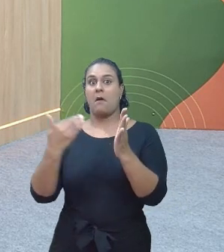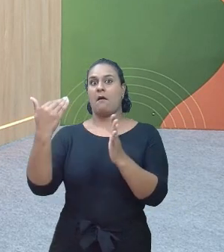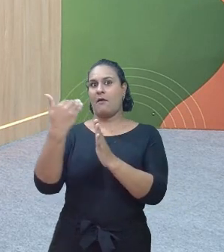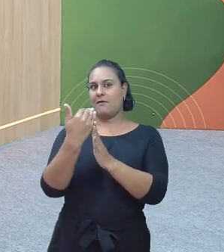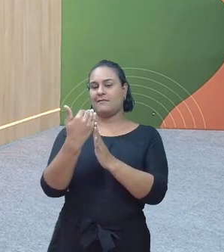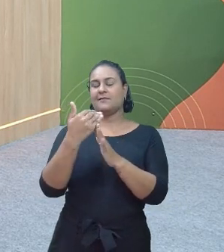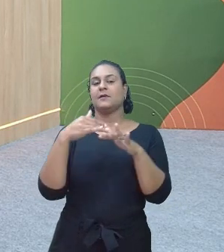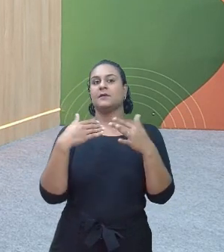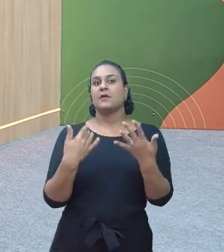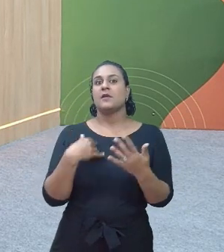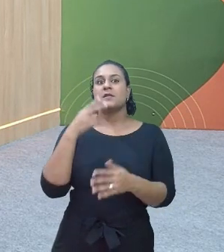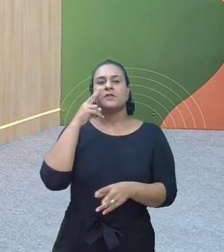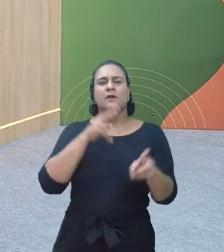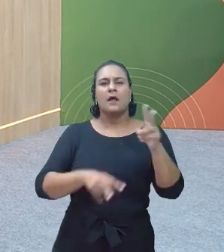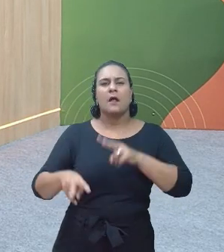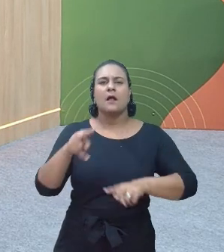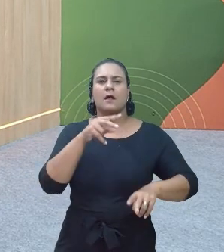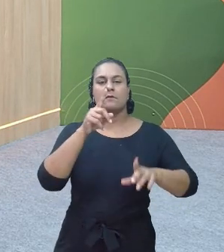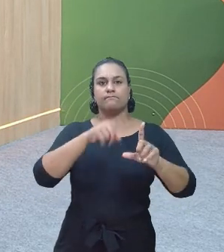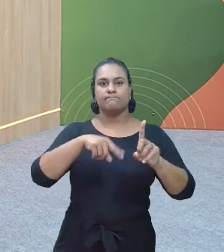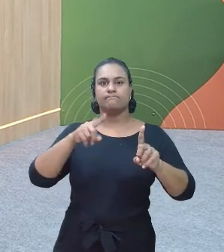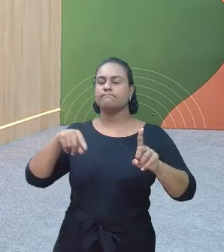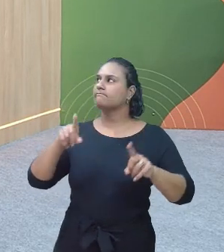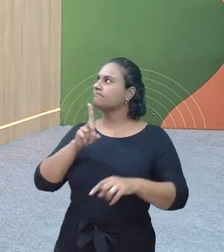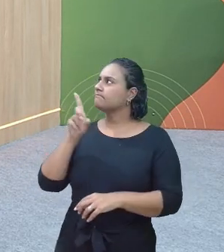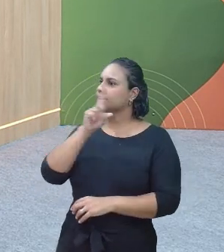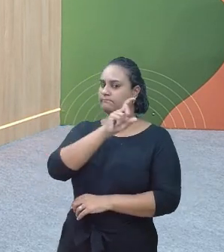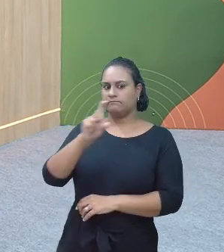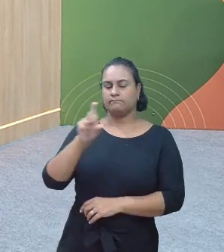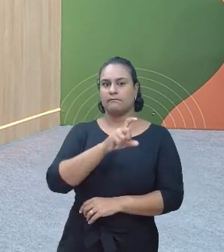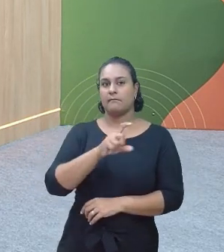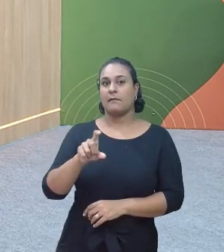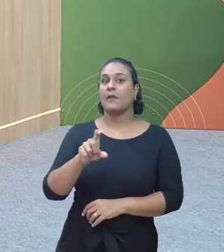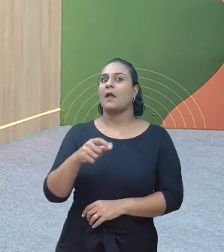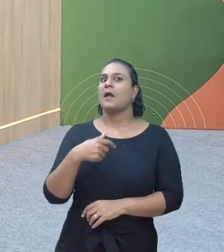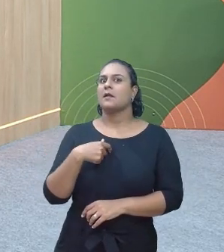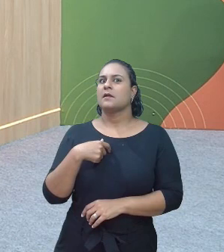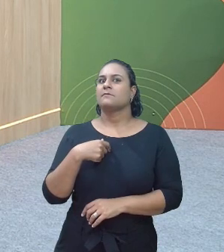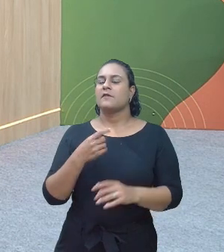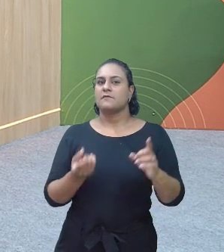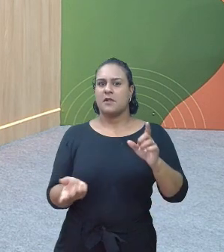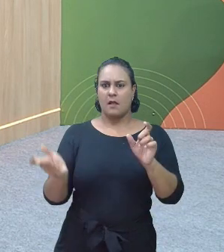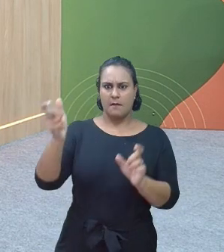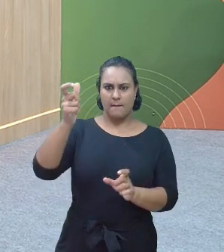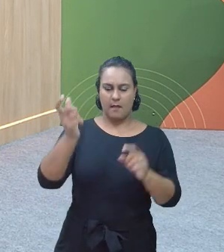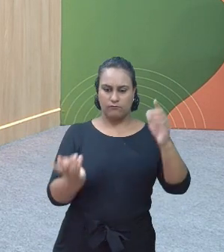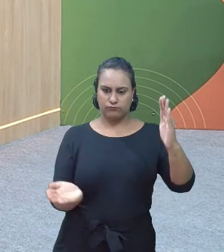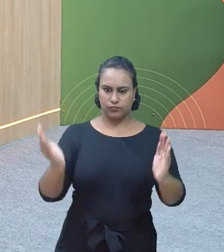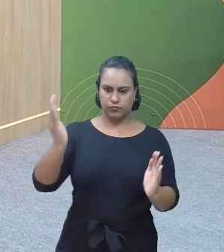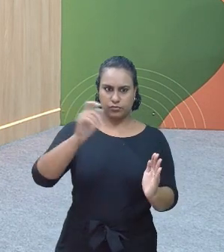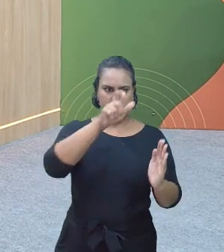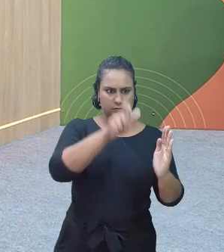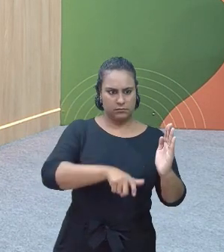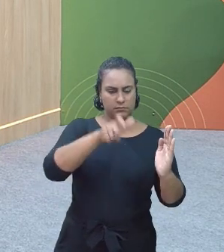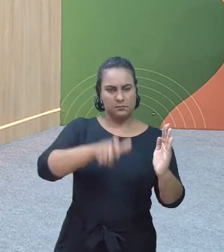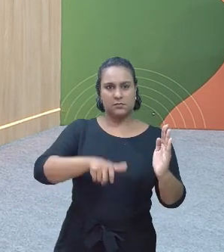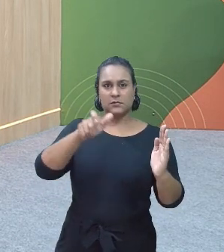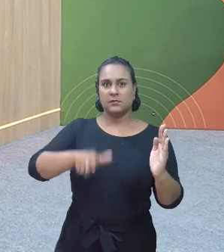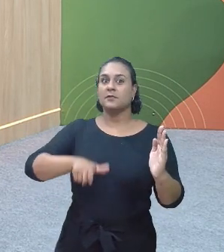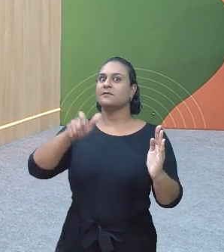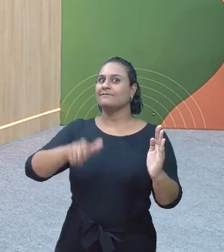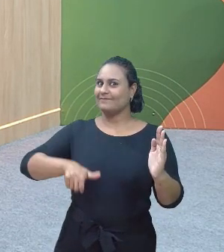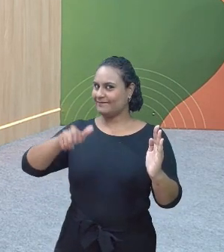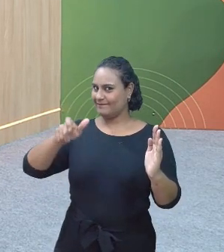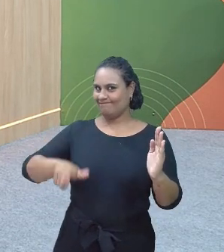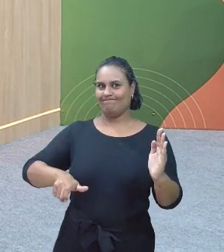pega esse gráfico e coloca ele em pé, de repente, essa diferença da barra que representa essa quantidade e essa